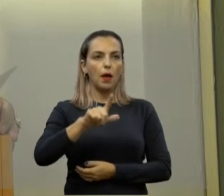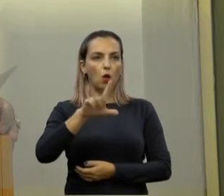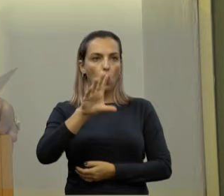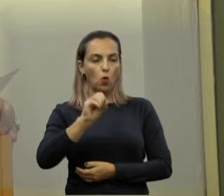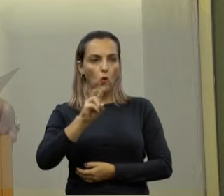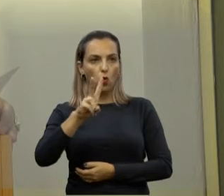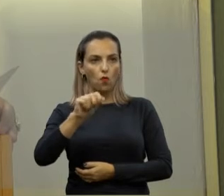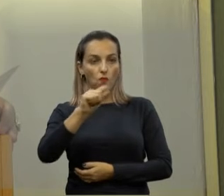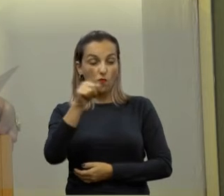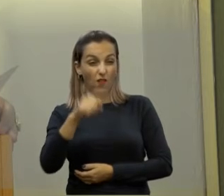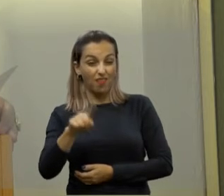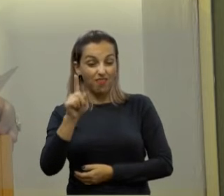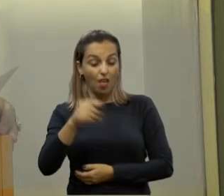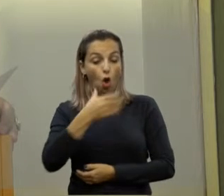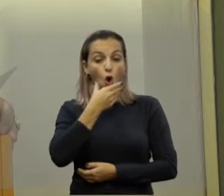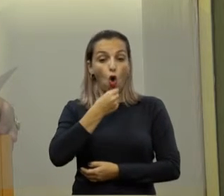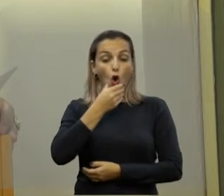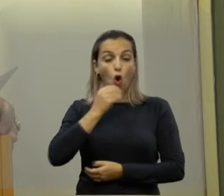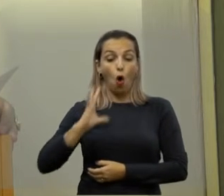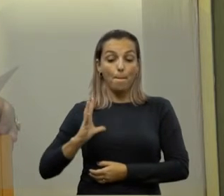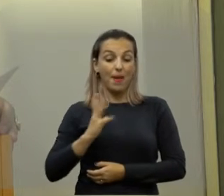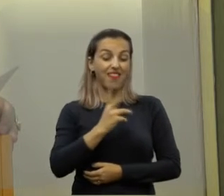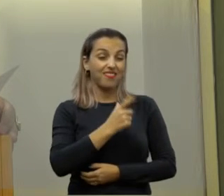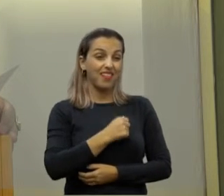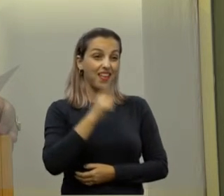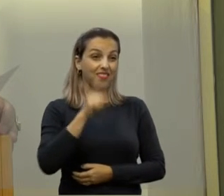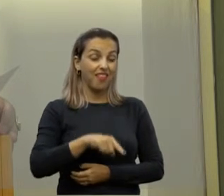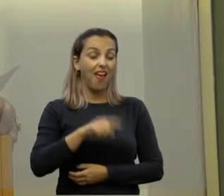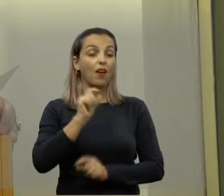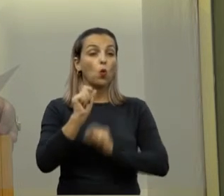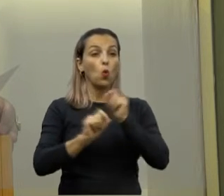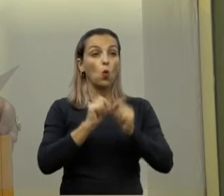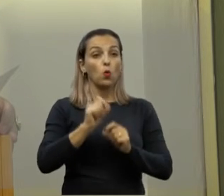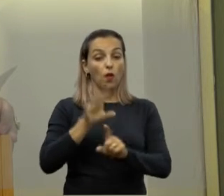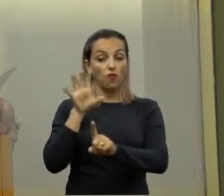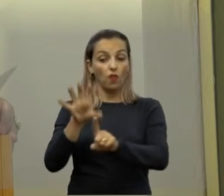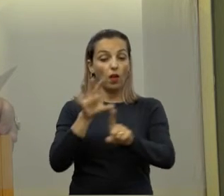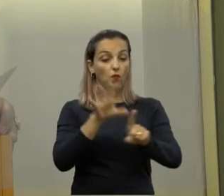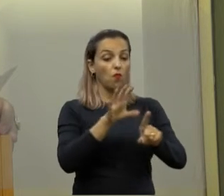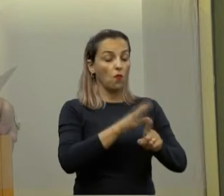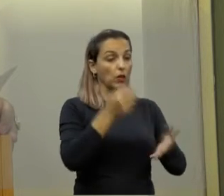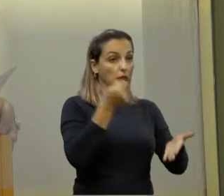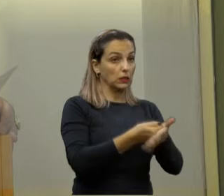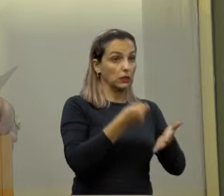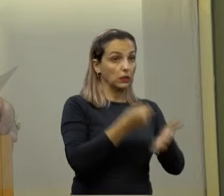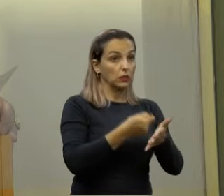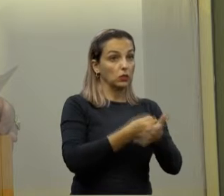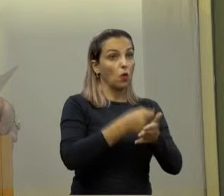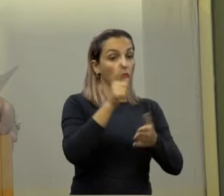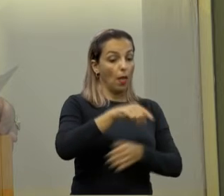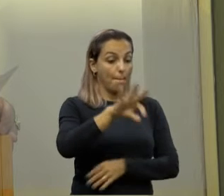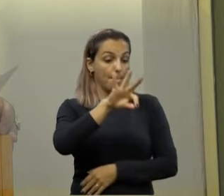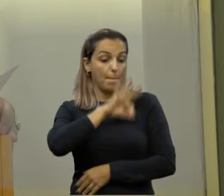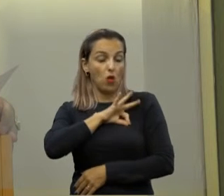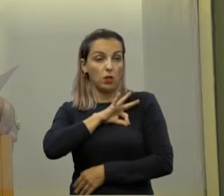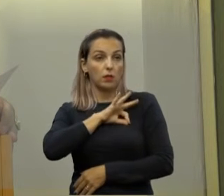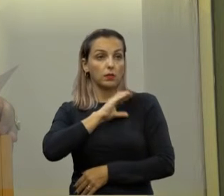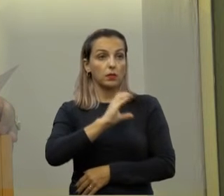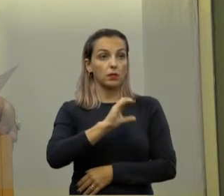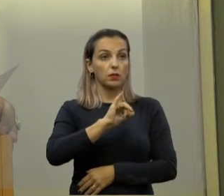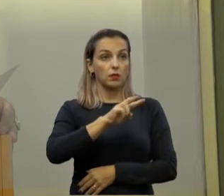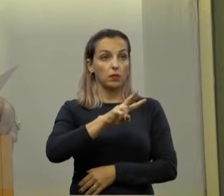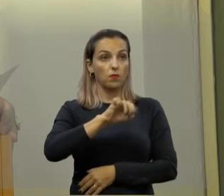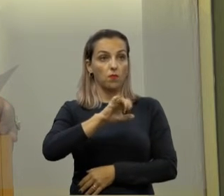homem trans influência na luta trans masculina no Brasil era a polícia era policial civil